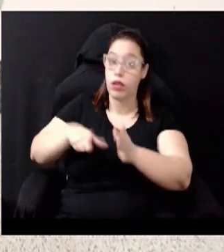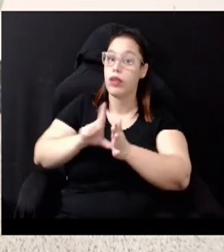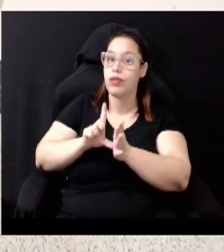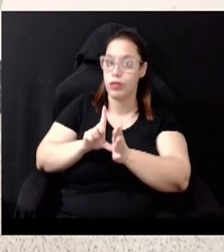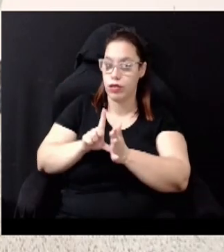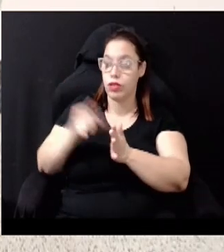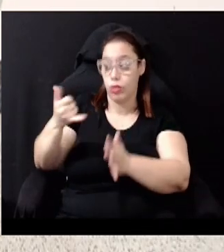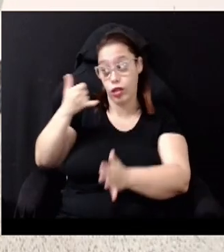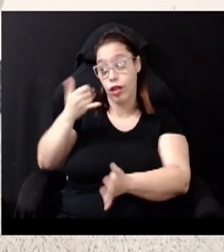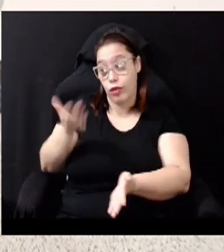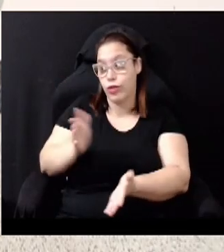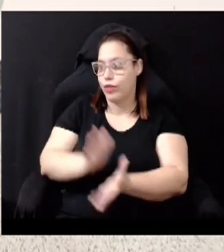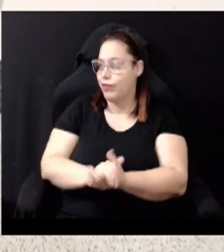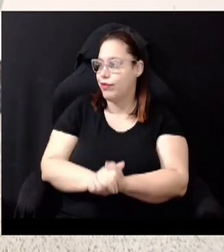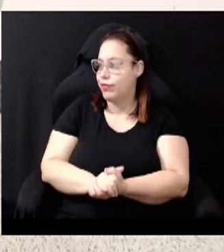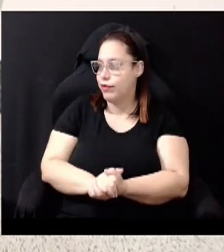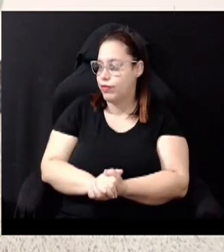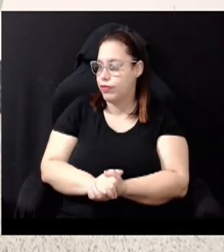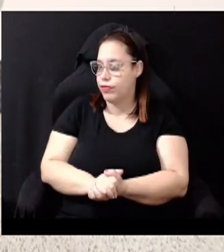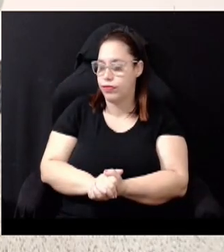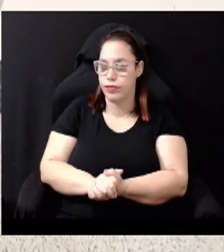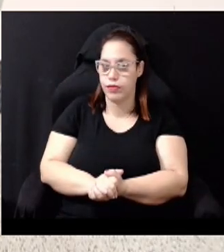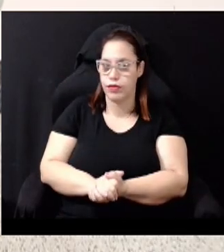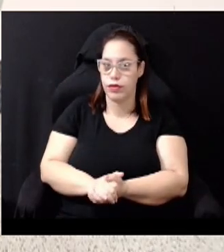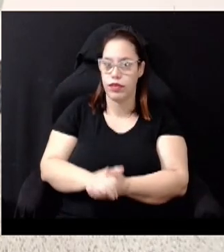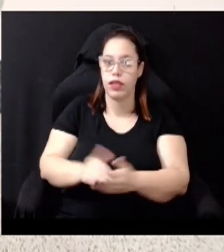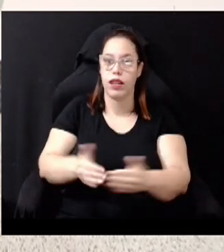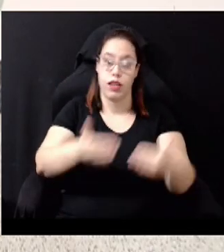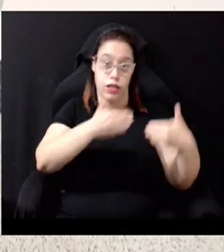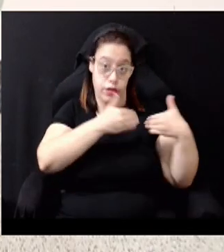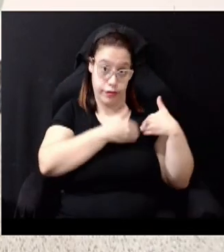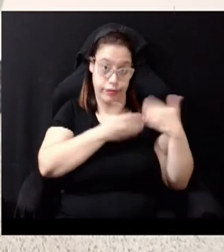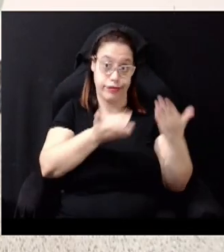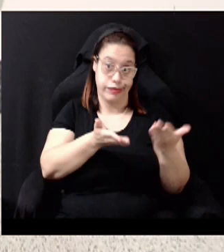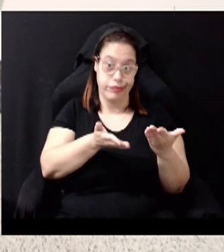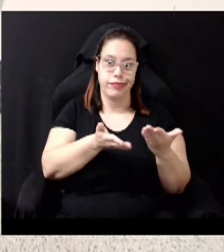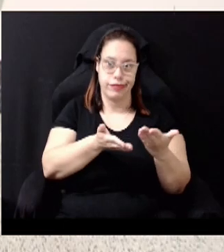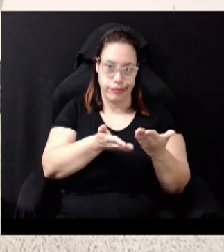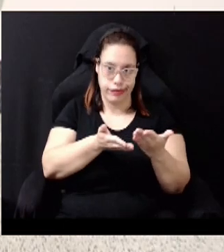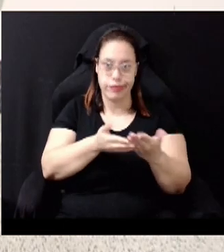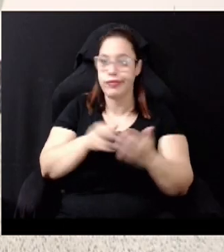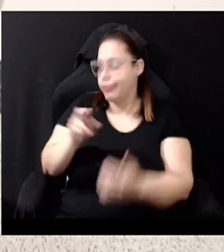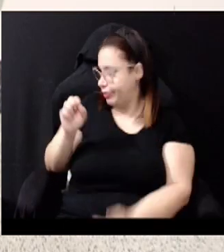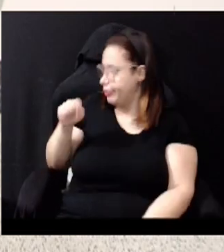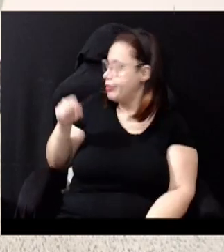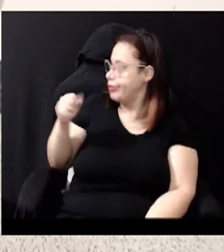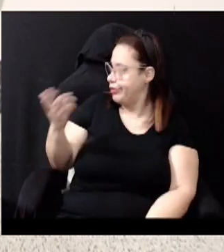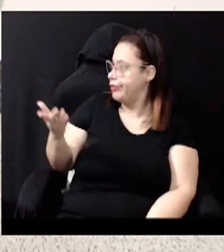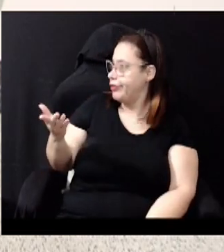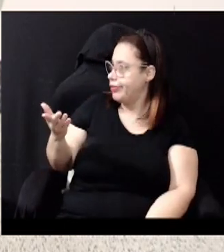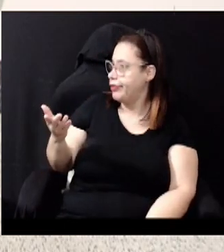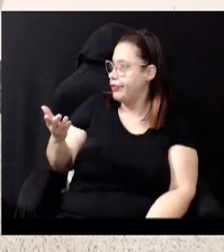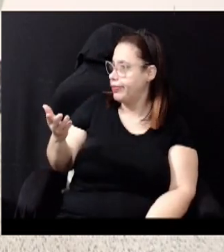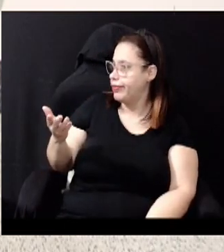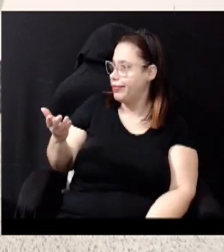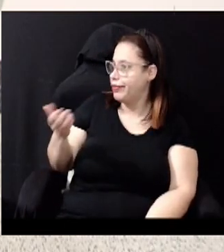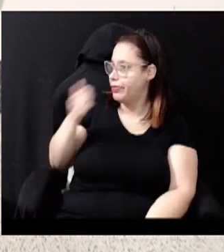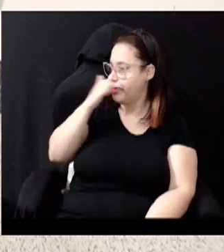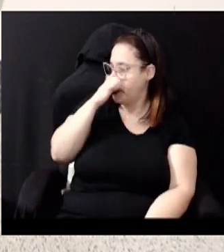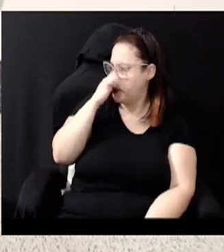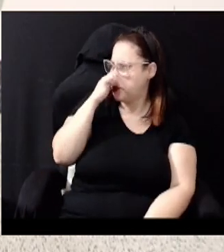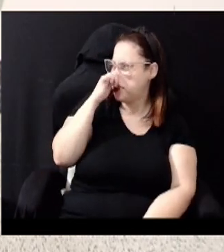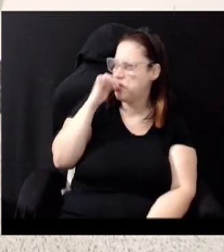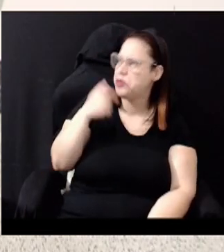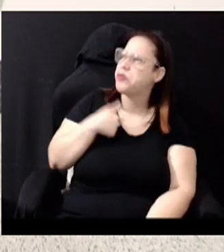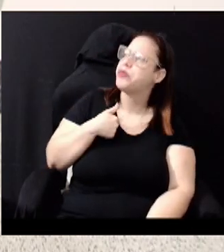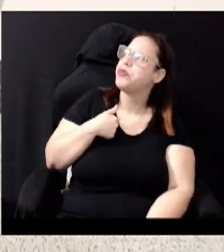E as urgências eram respeitadas e eram resolvidas. Claro, eu praticamente do primeiro